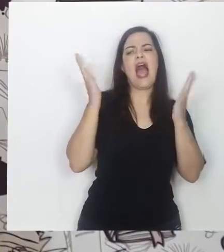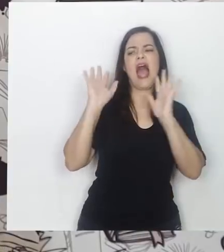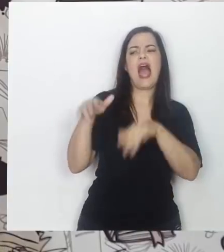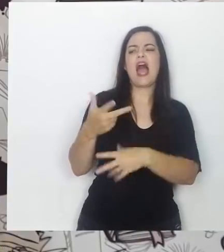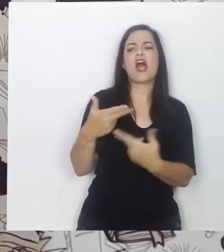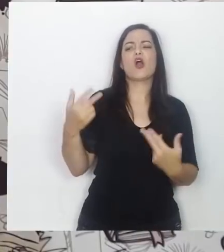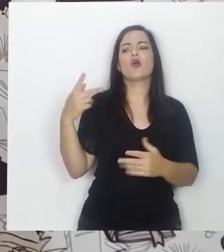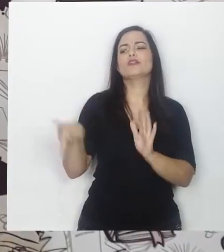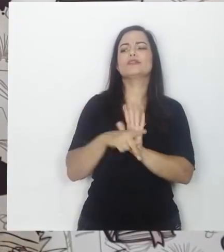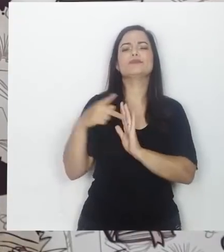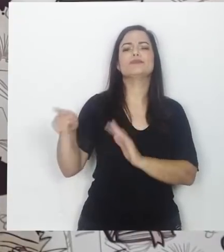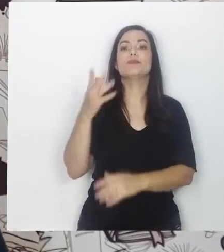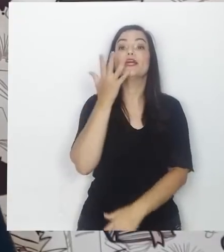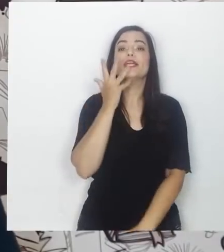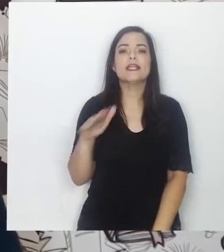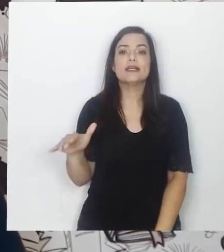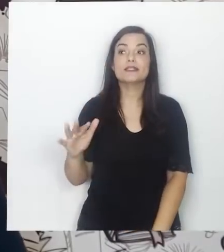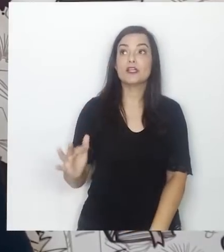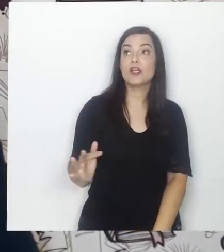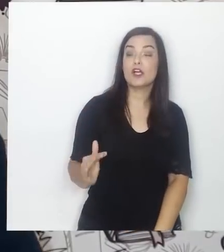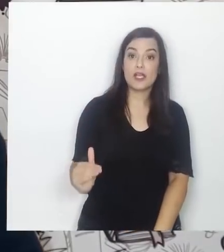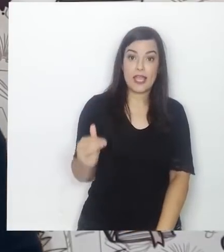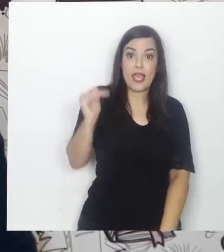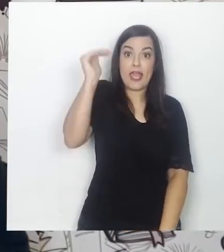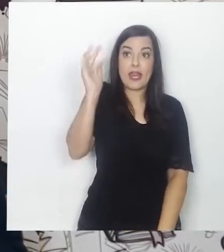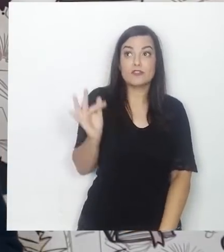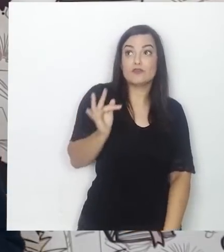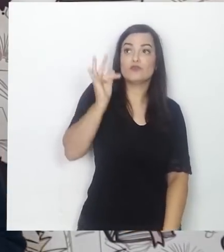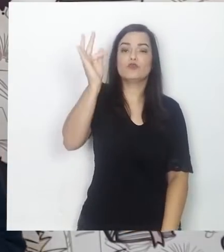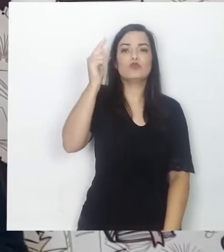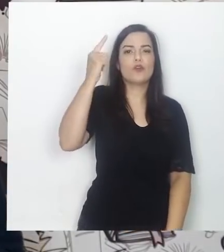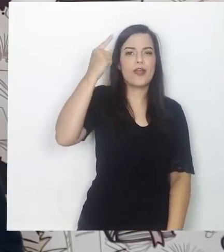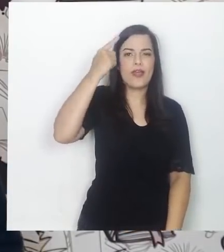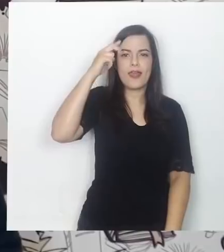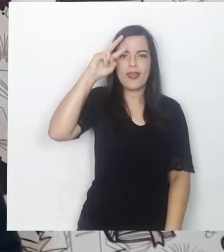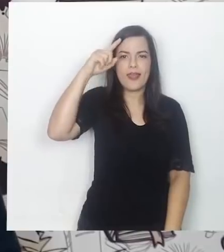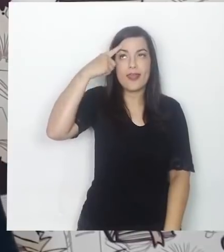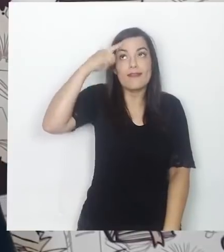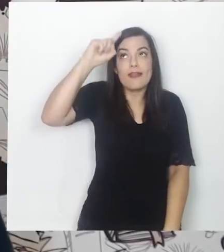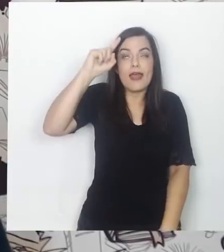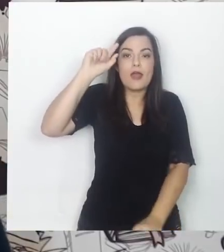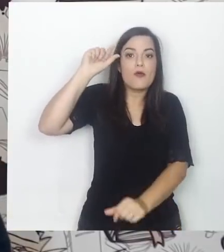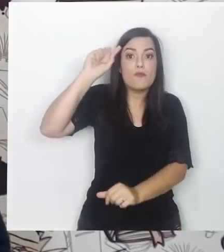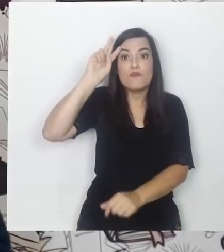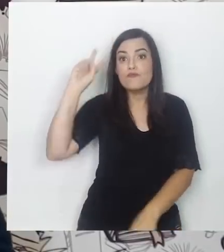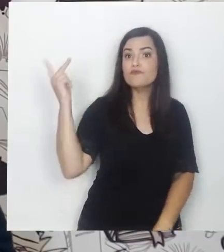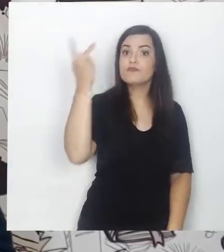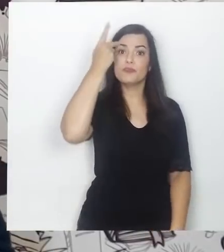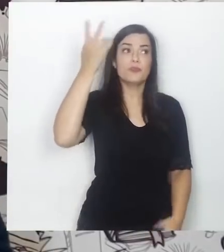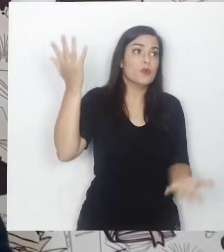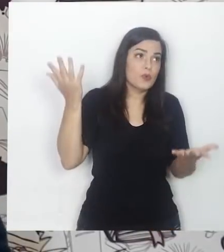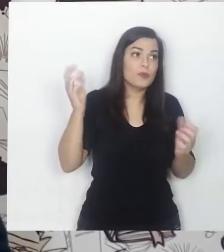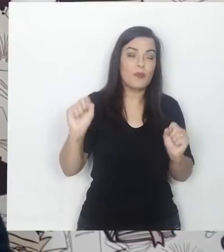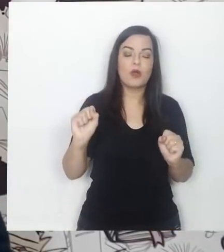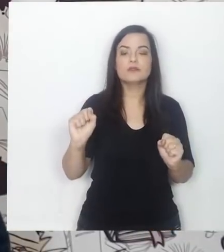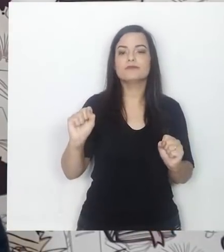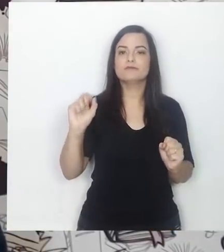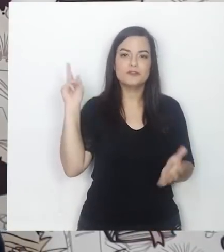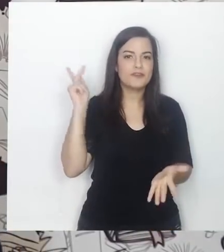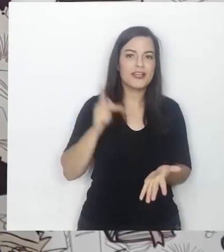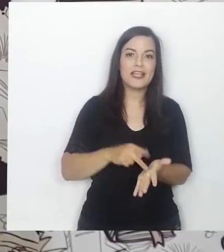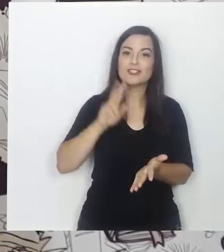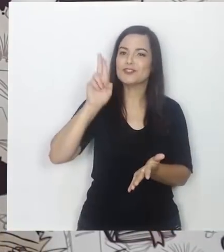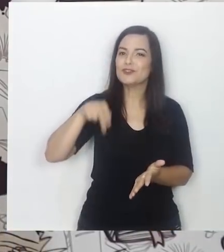Quando crescer, vai mudar de ideia. Ela não mudou de ideia. Ela insistiu e